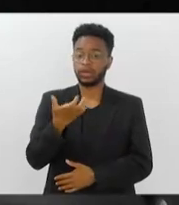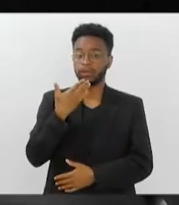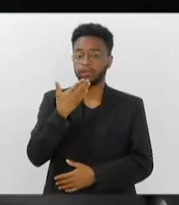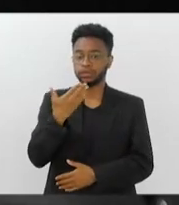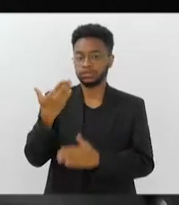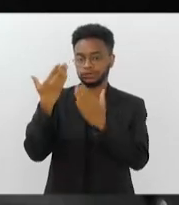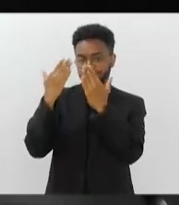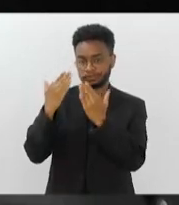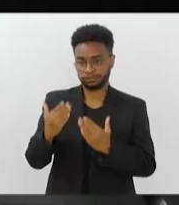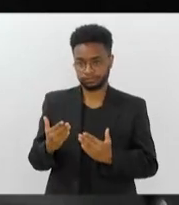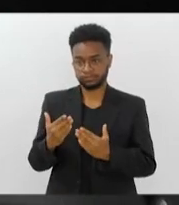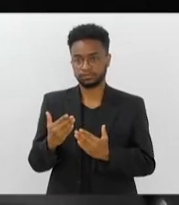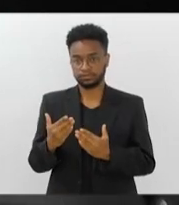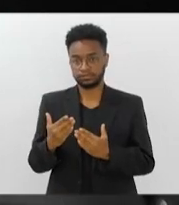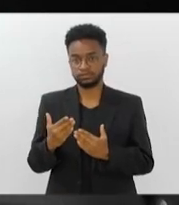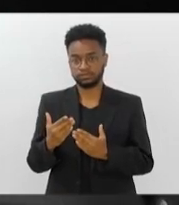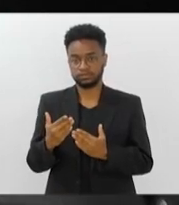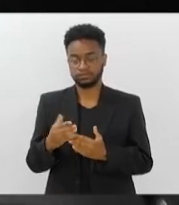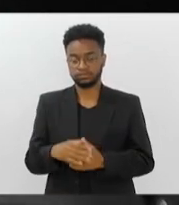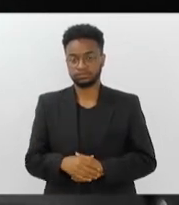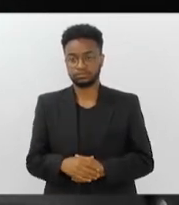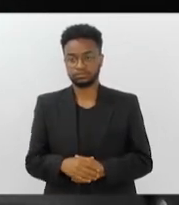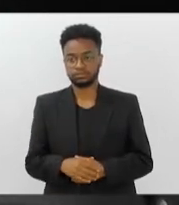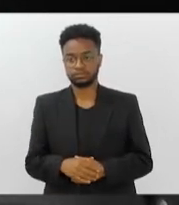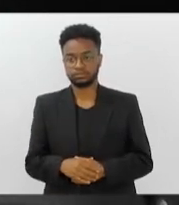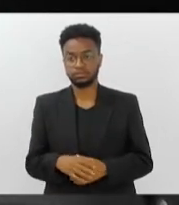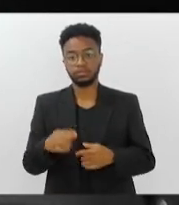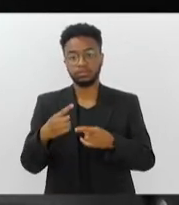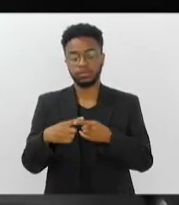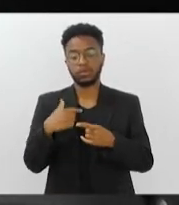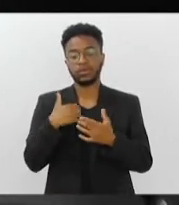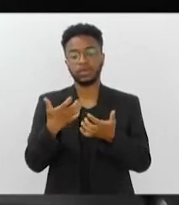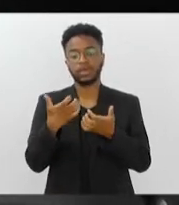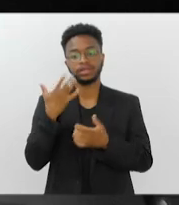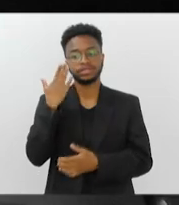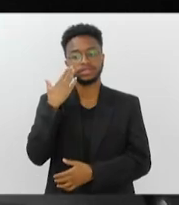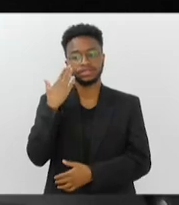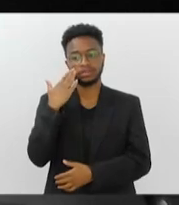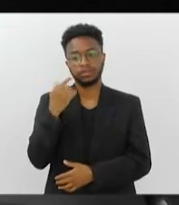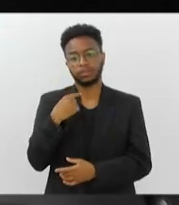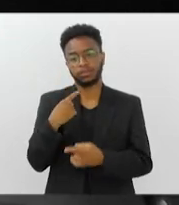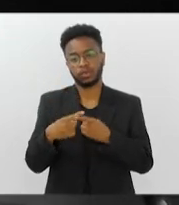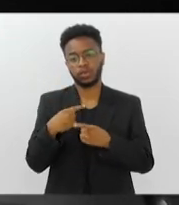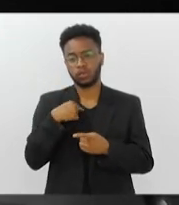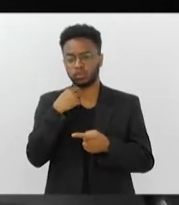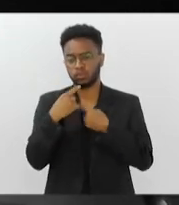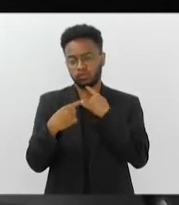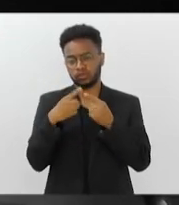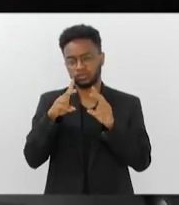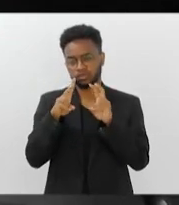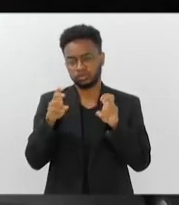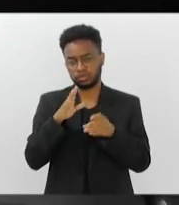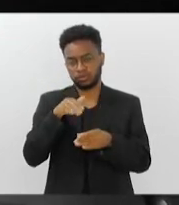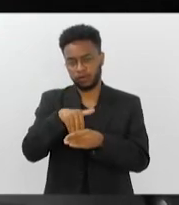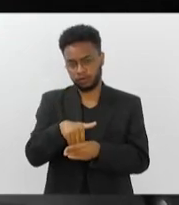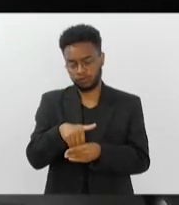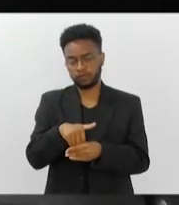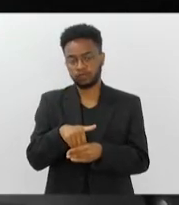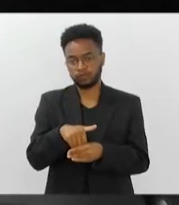vista desse projeto para me certificar sobre... Eu estou em dúvida sobre o meu voto